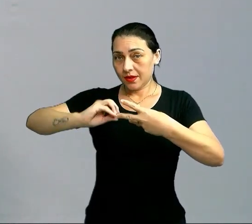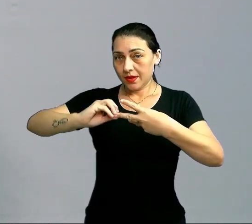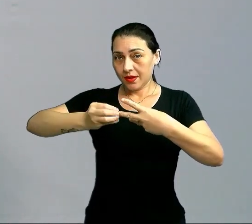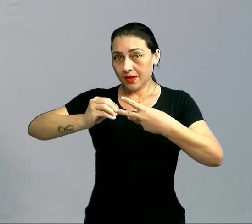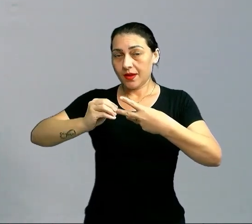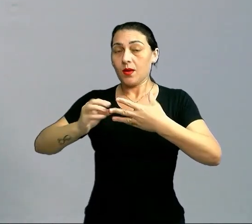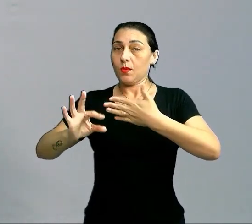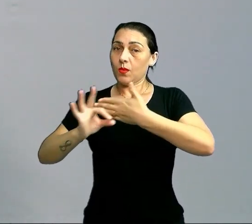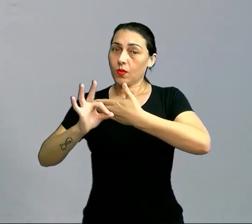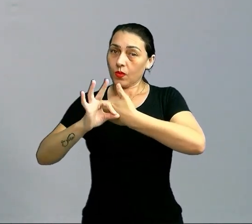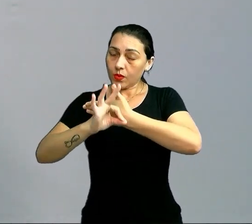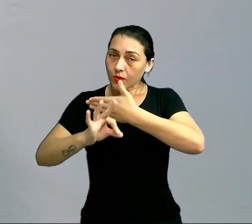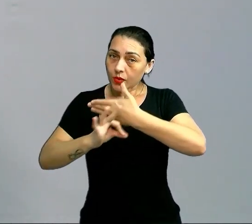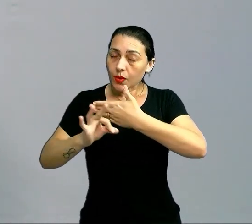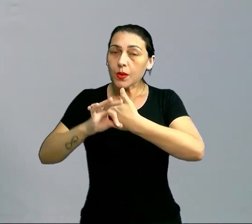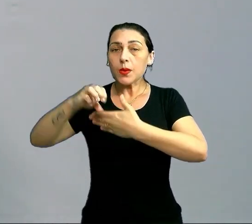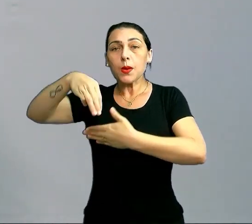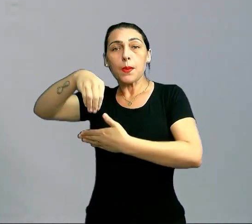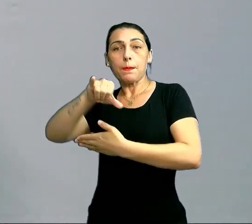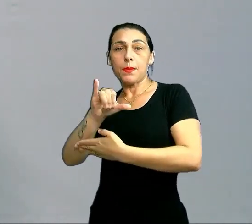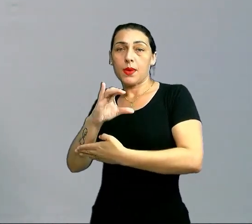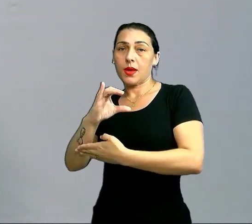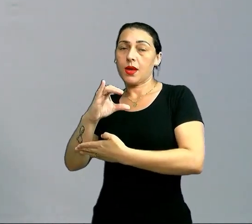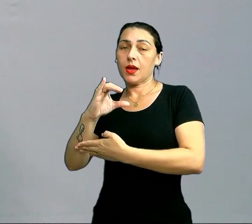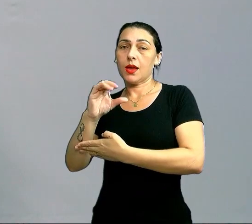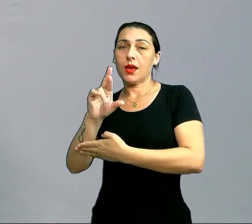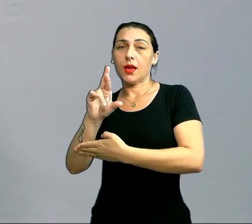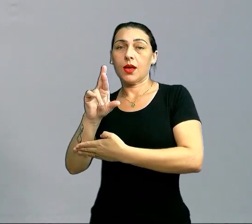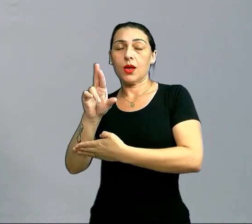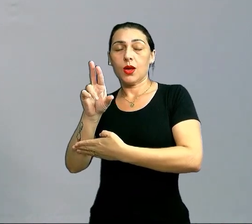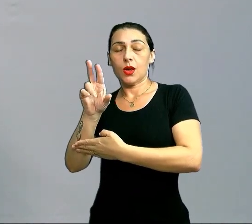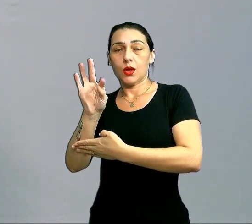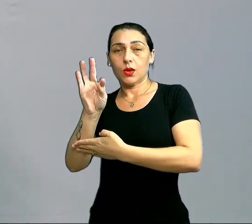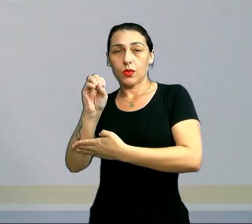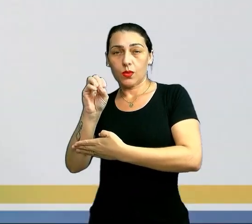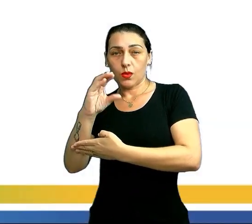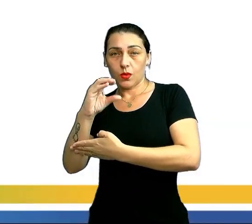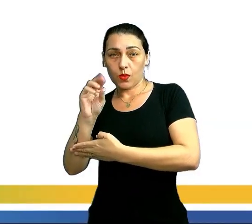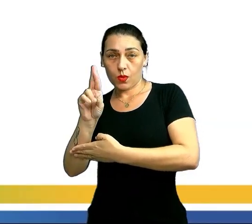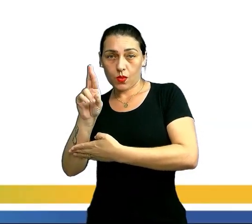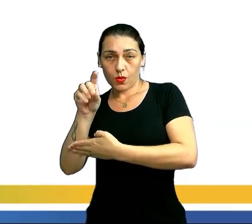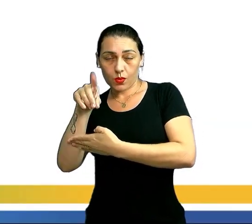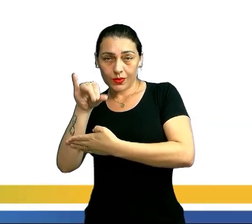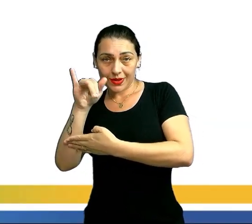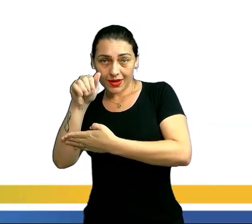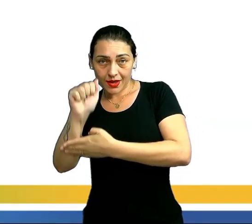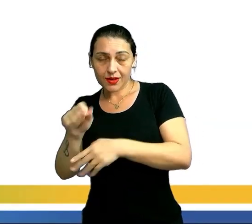como organelas, mitocôndrias e cloroplastos. Então vamos ao que interessa.